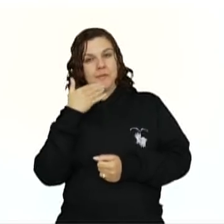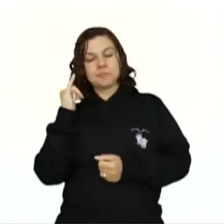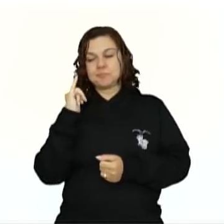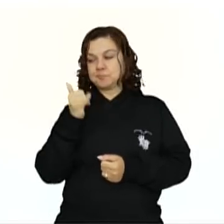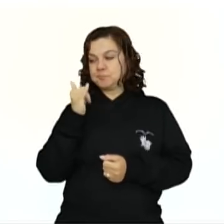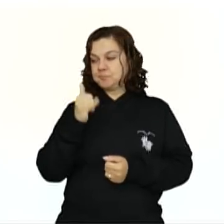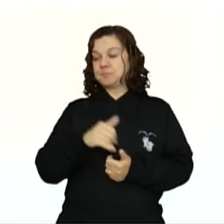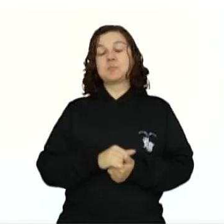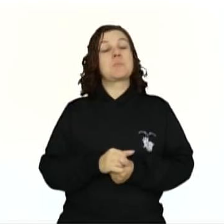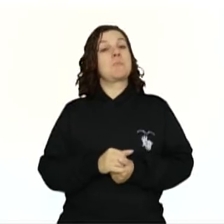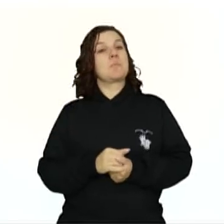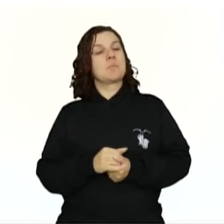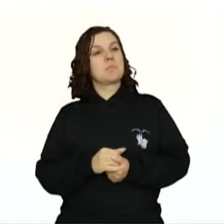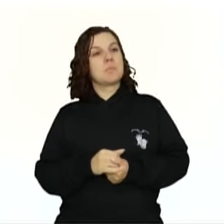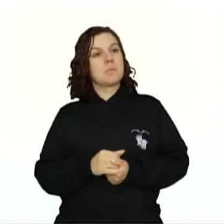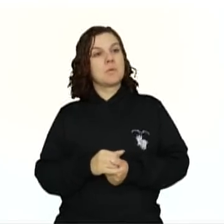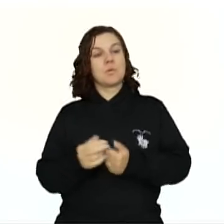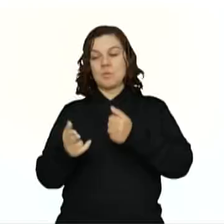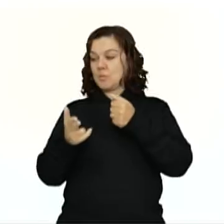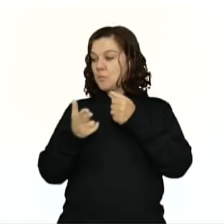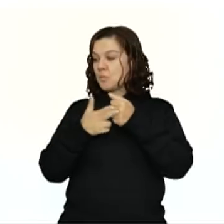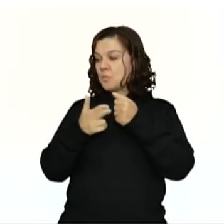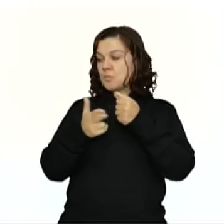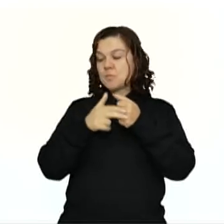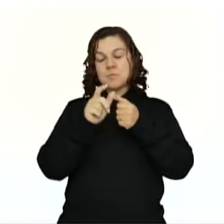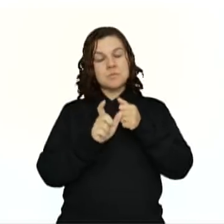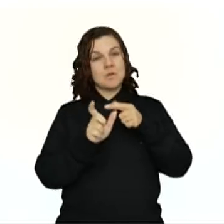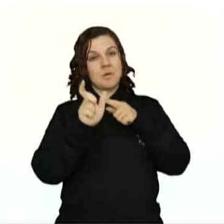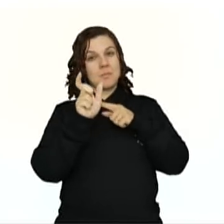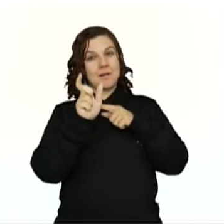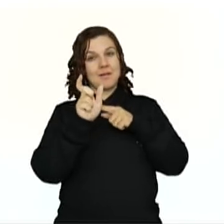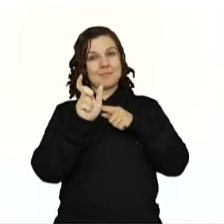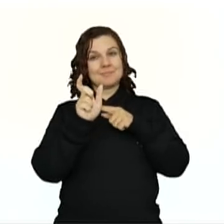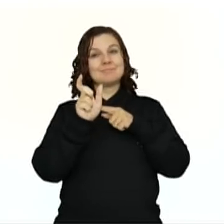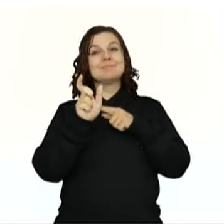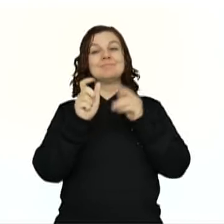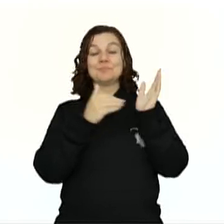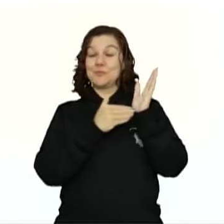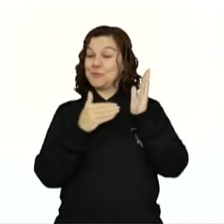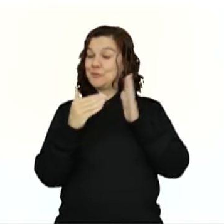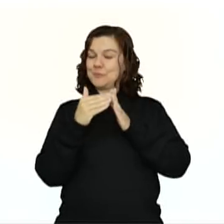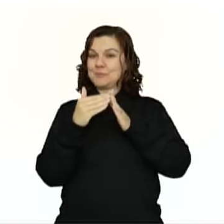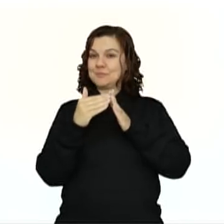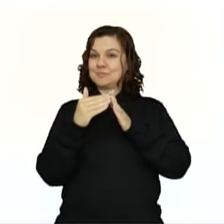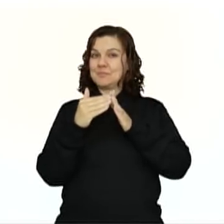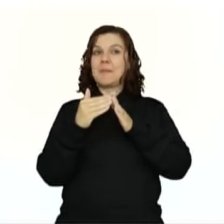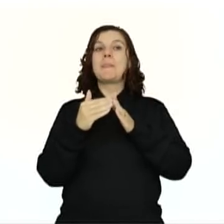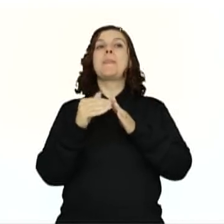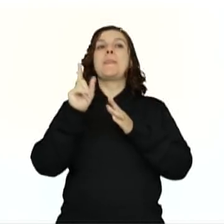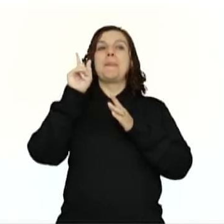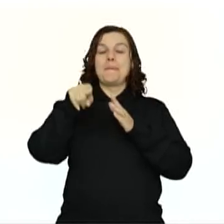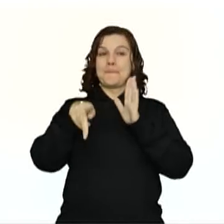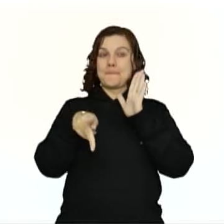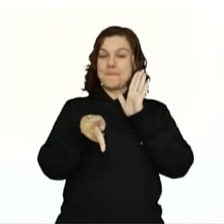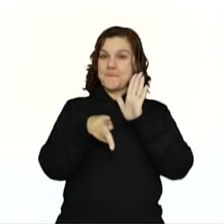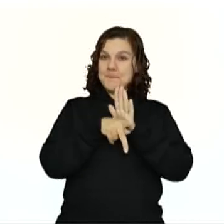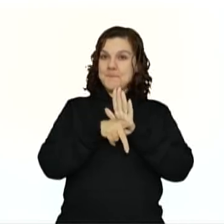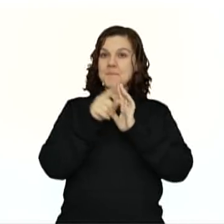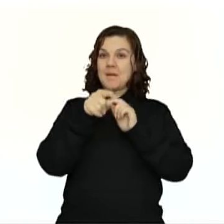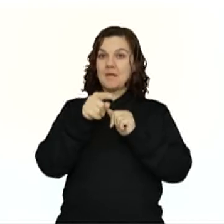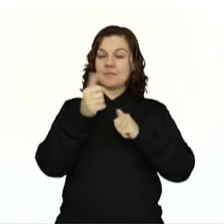menção a isso e uso a palavrinha mágica, que é o meu pronome indefinido, tudo. Ele está